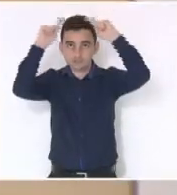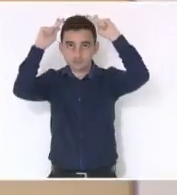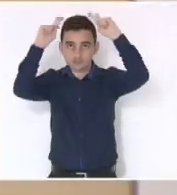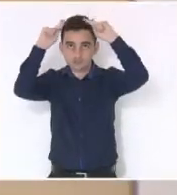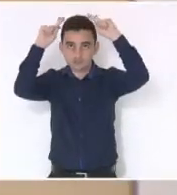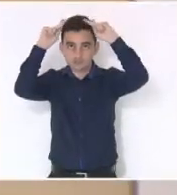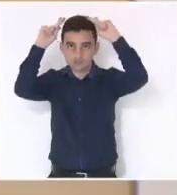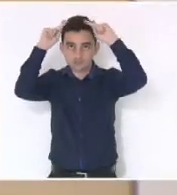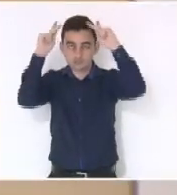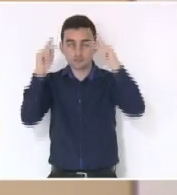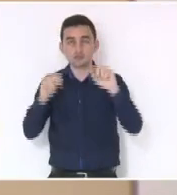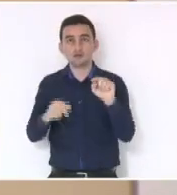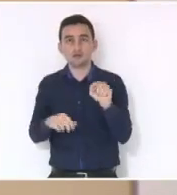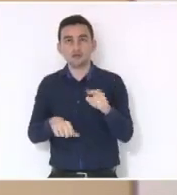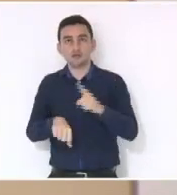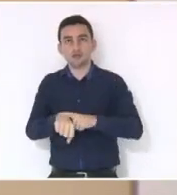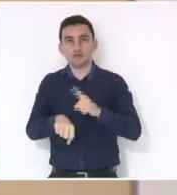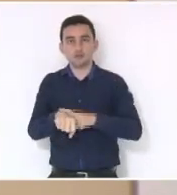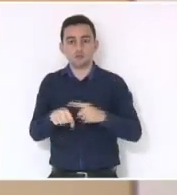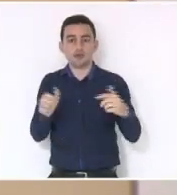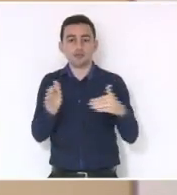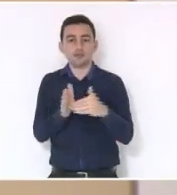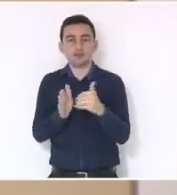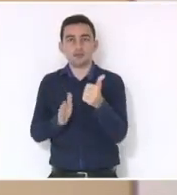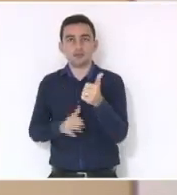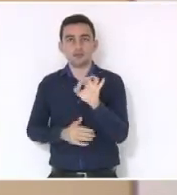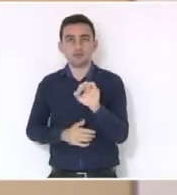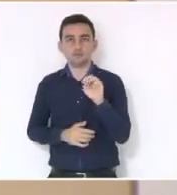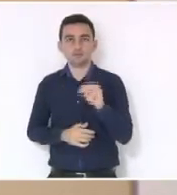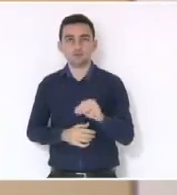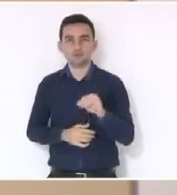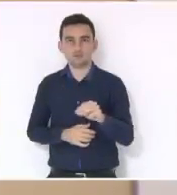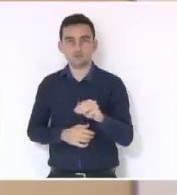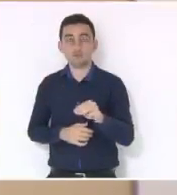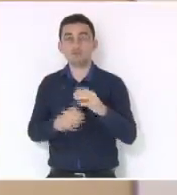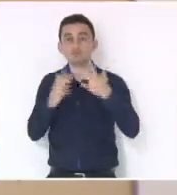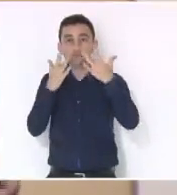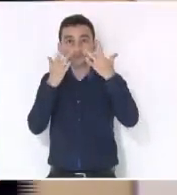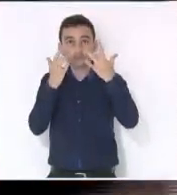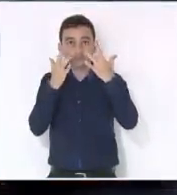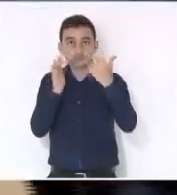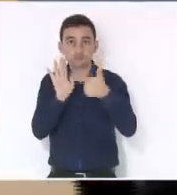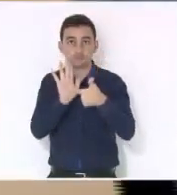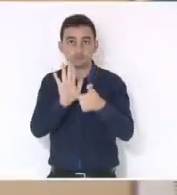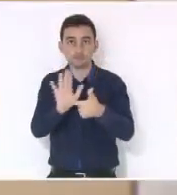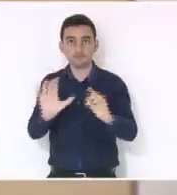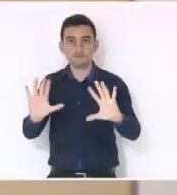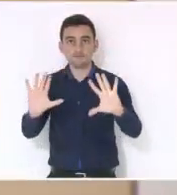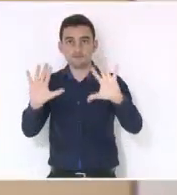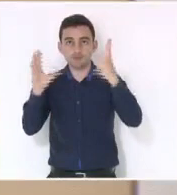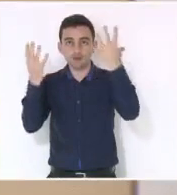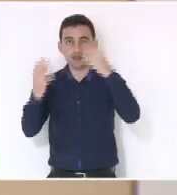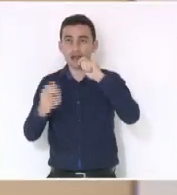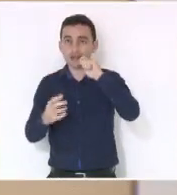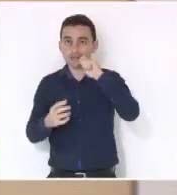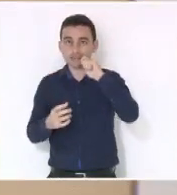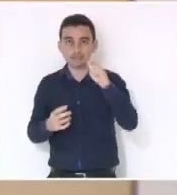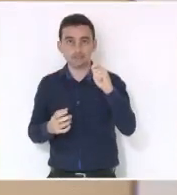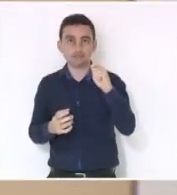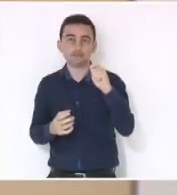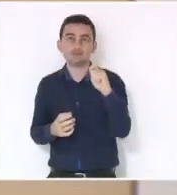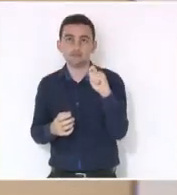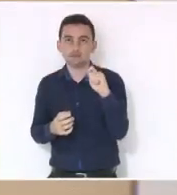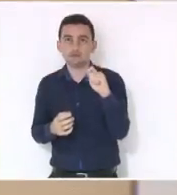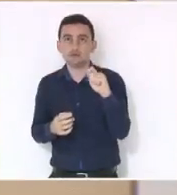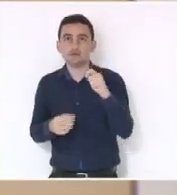prazo de 10 minutos, a apresentação da Festa do Pinhão no município de